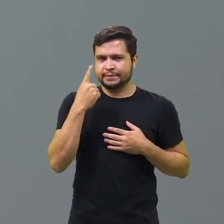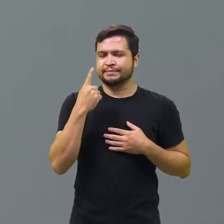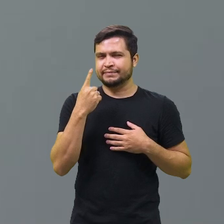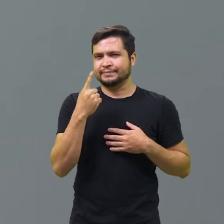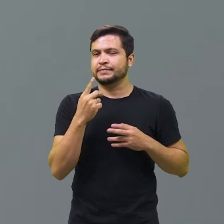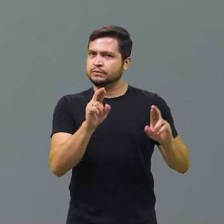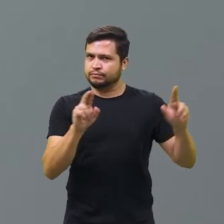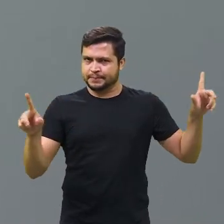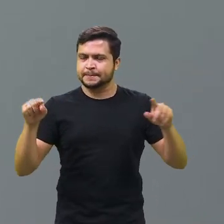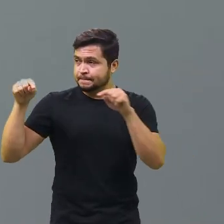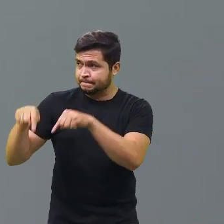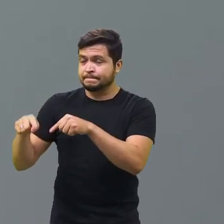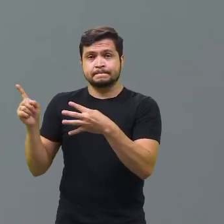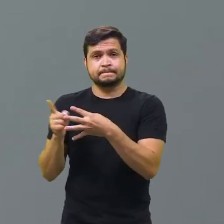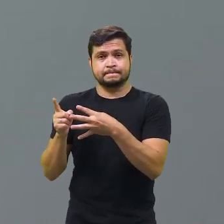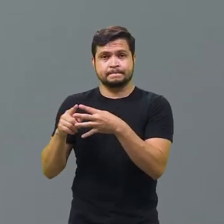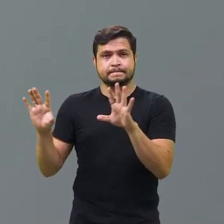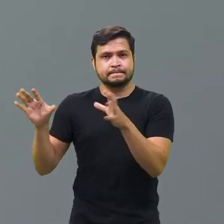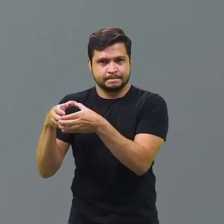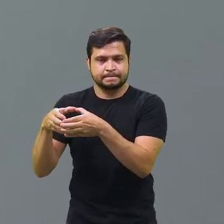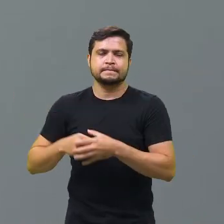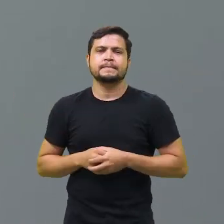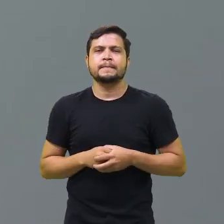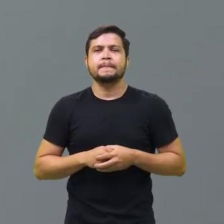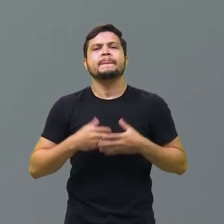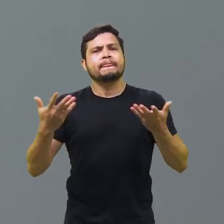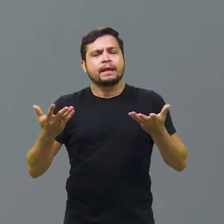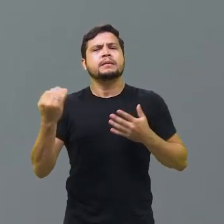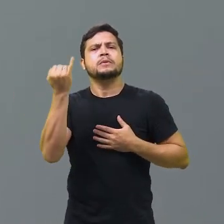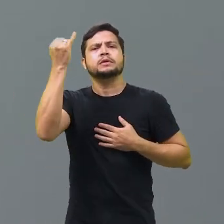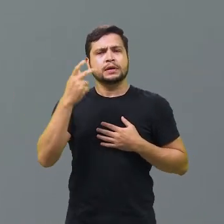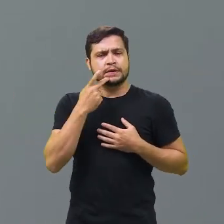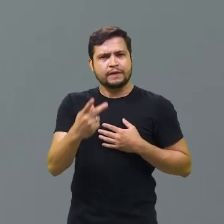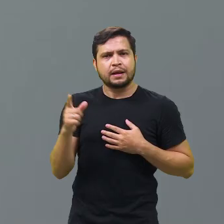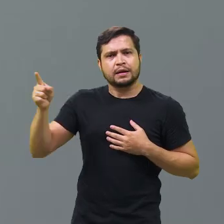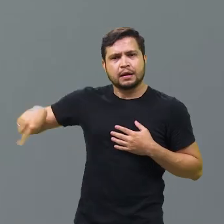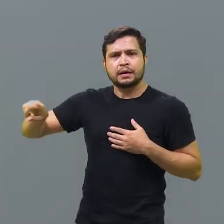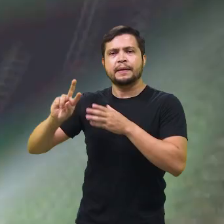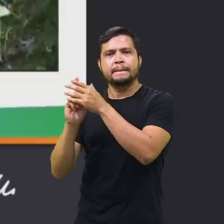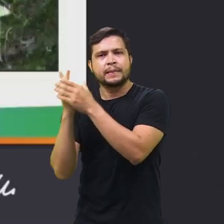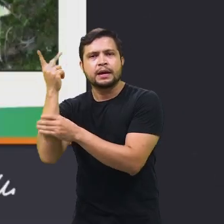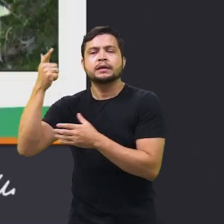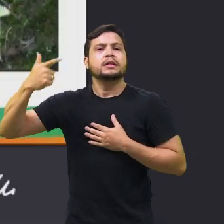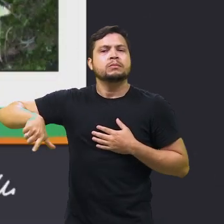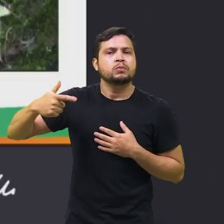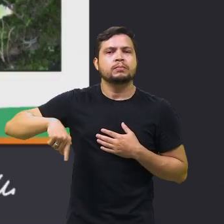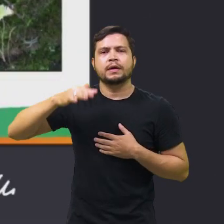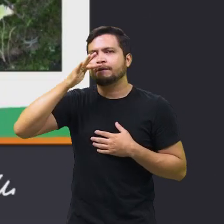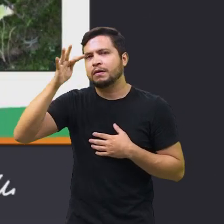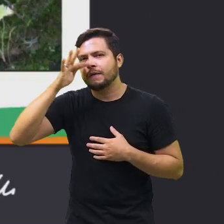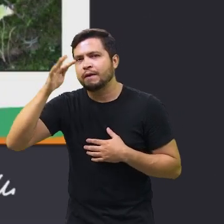predomina a fase esporofítica, né? E aí, muito interessante a gente falar que são plantas que não têm